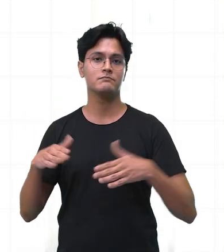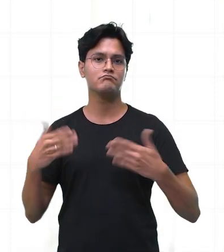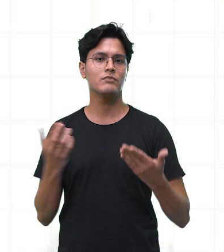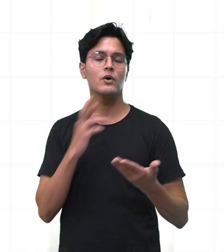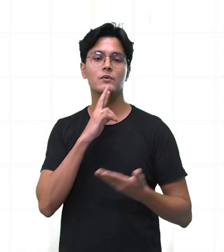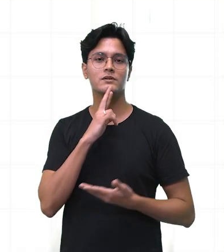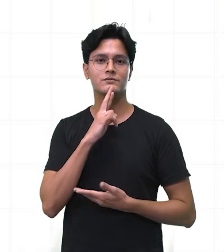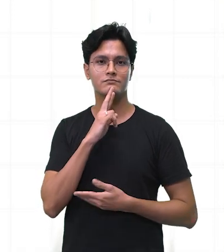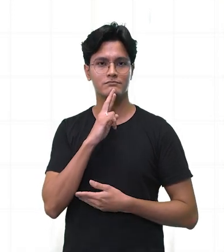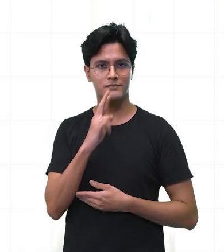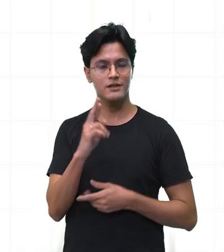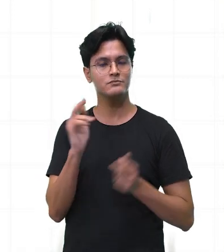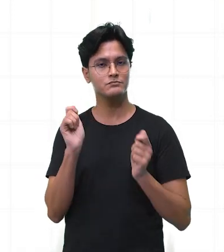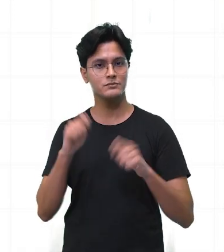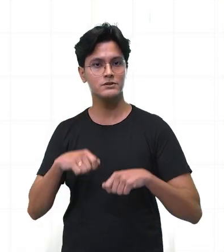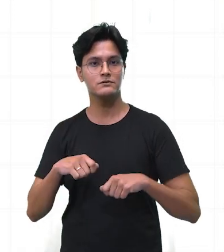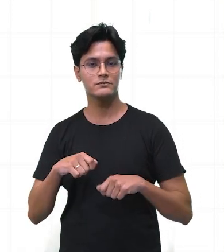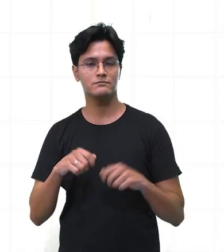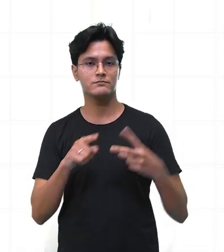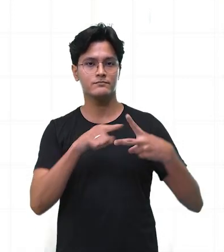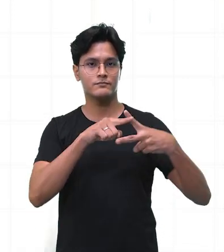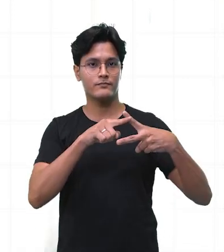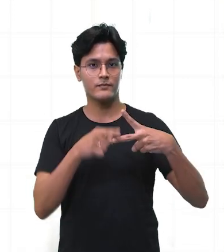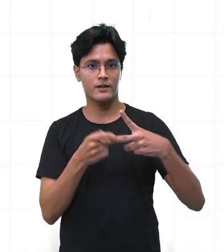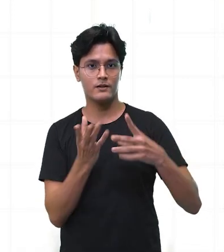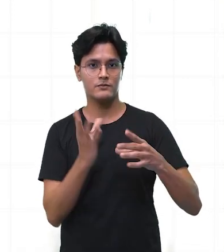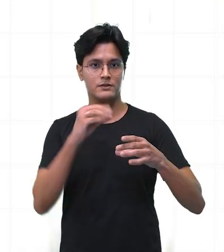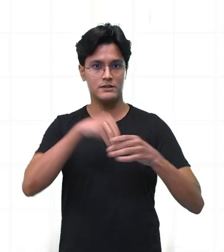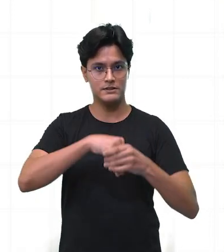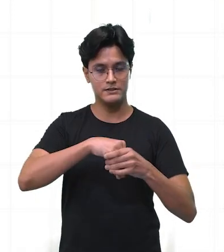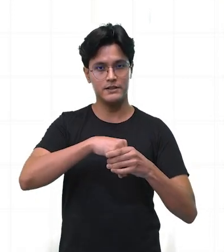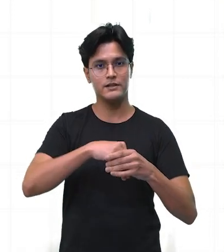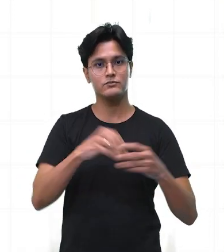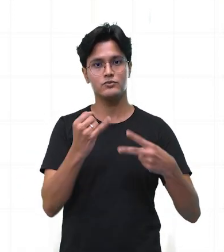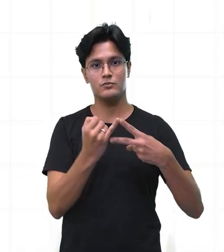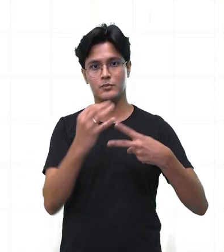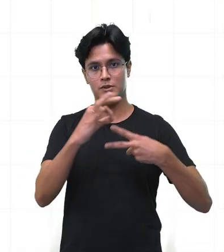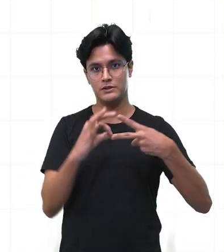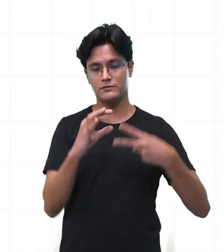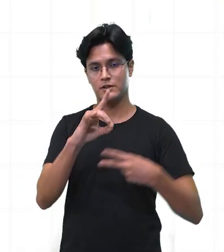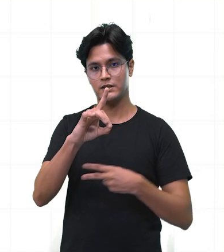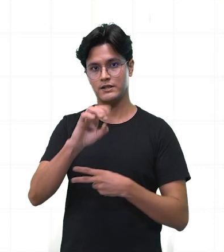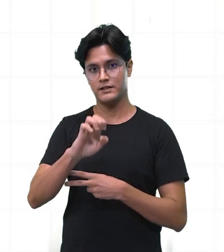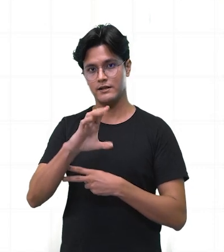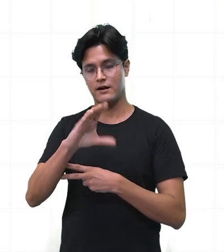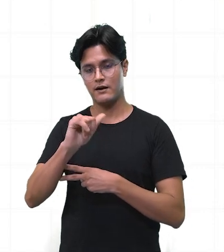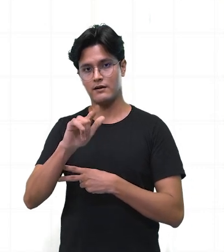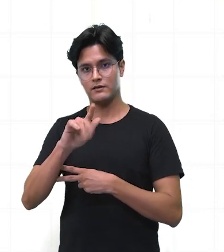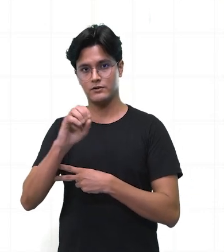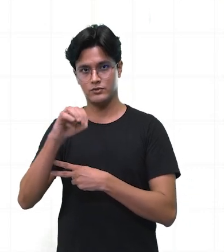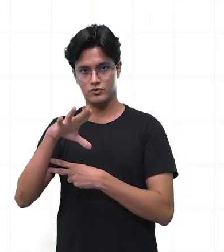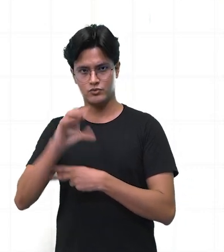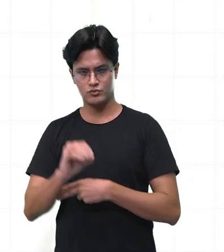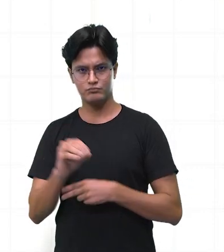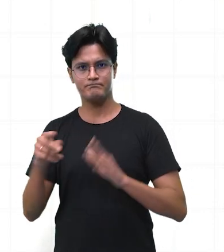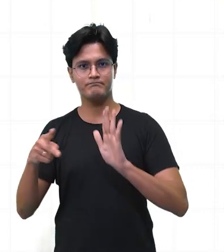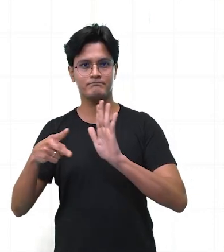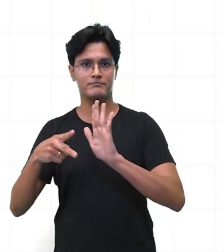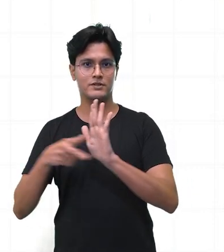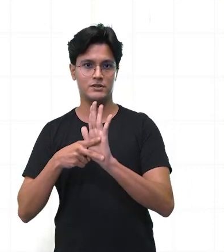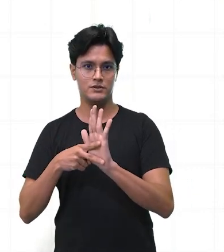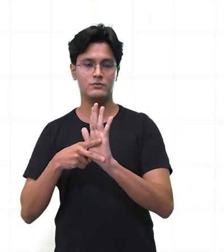terei o meu resultado. O ângulo interno de um decágono regular é igual, ó, simplificando